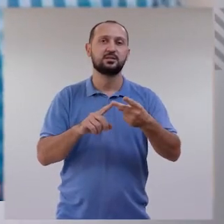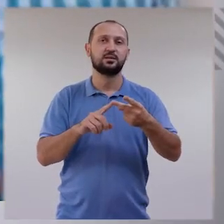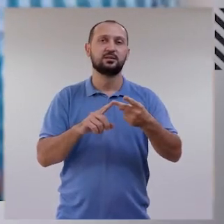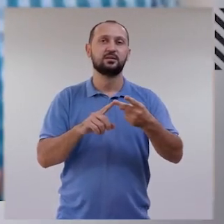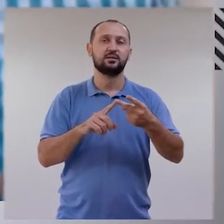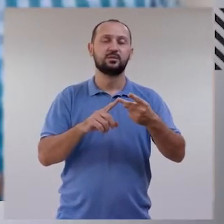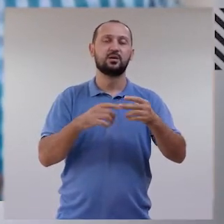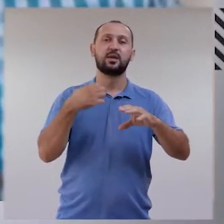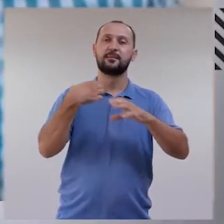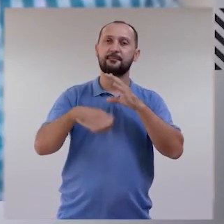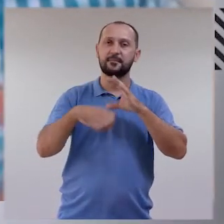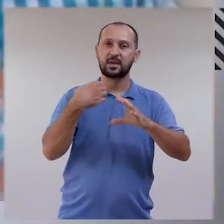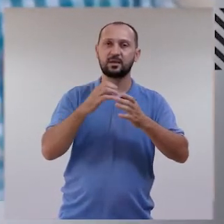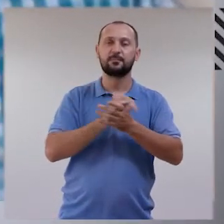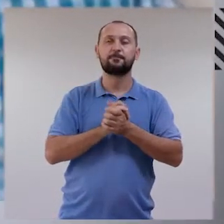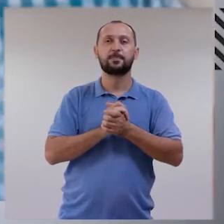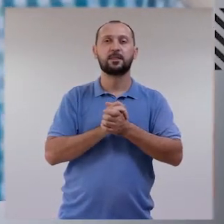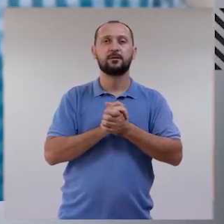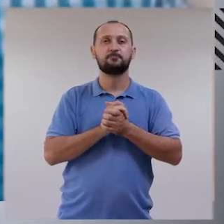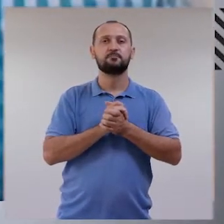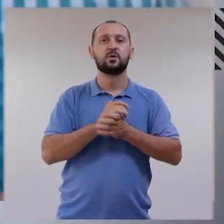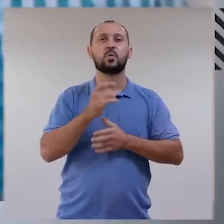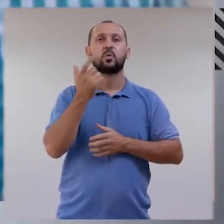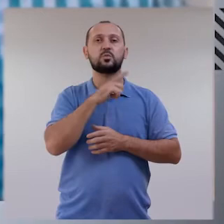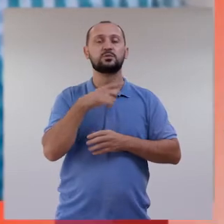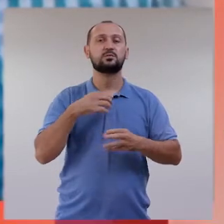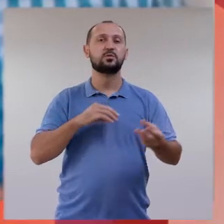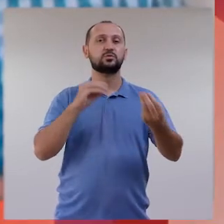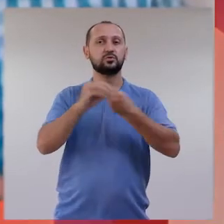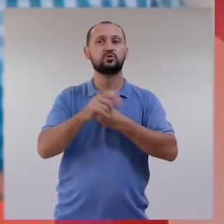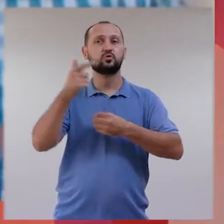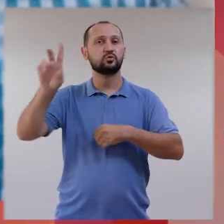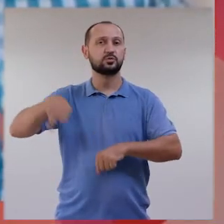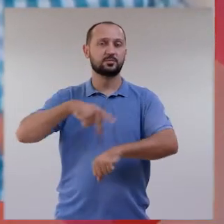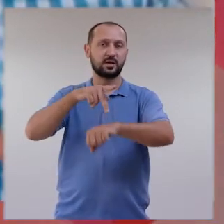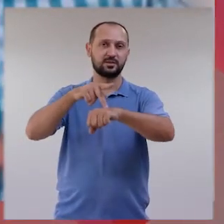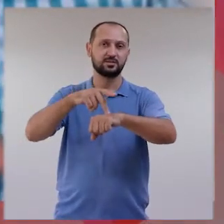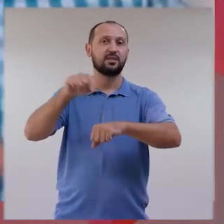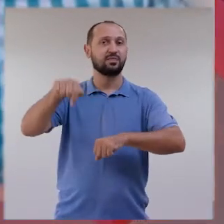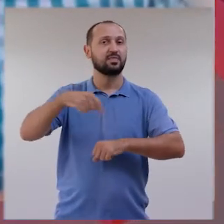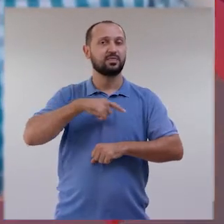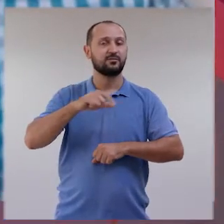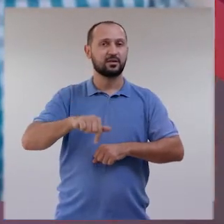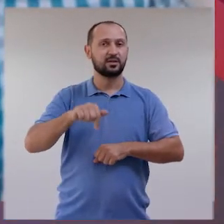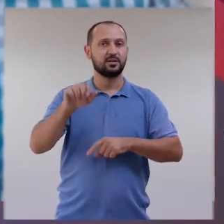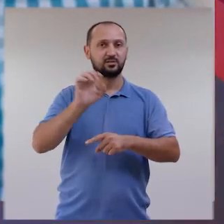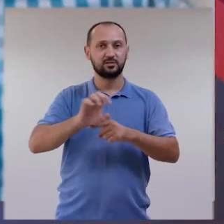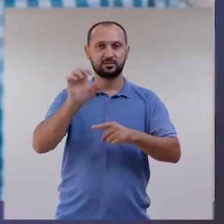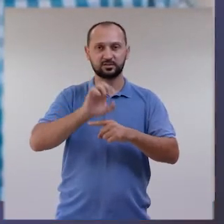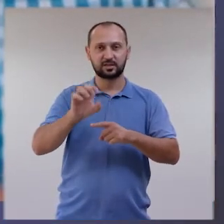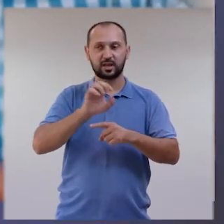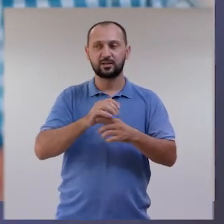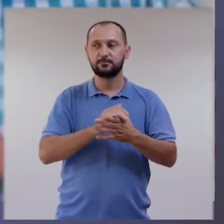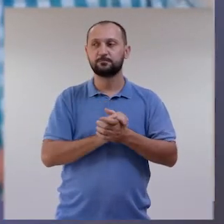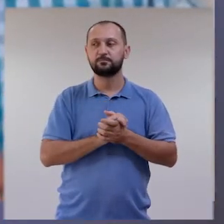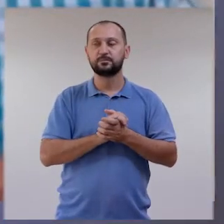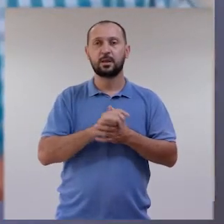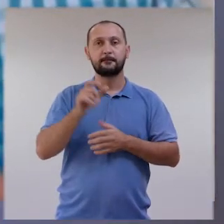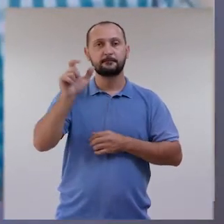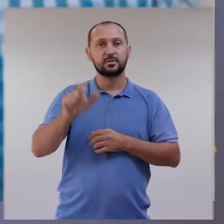WhatsApp, e-mail, você consegue ter doação de outros países. Nós tivemos doação aqui no nosso